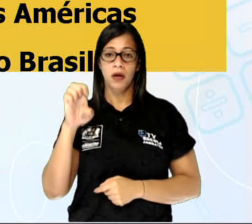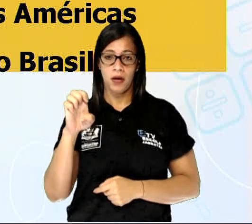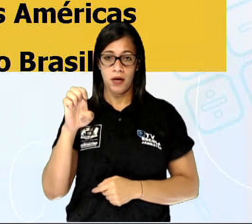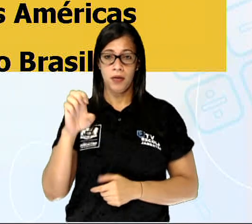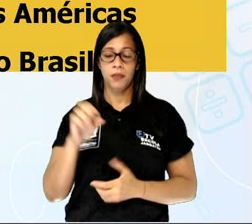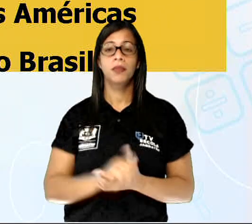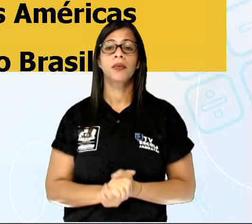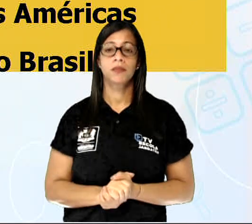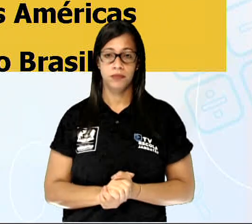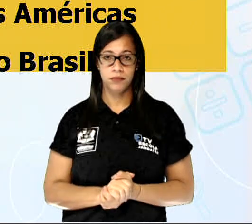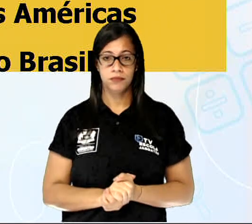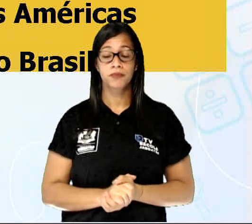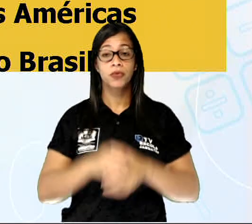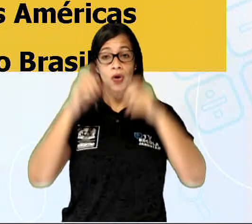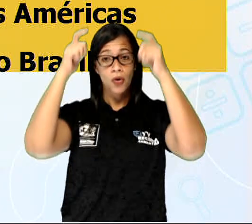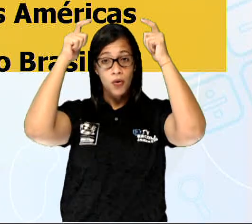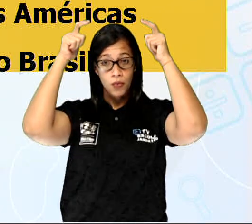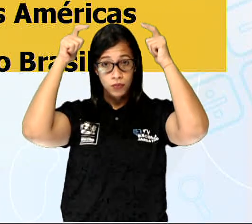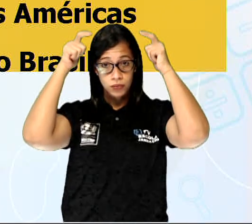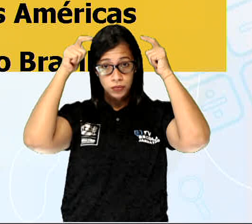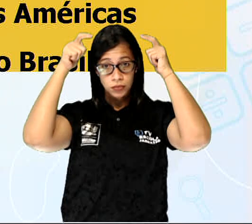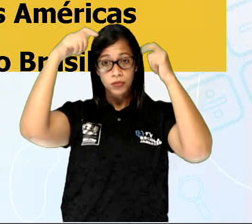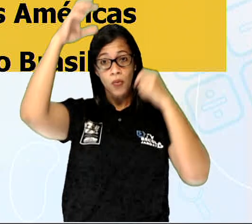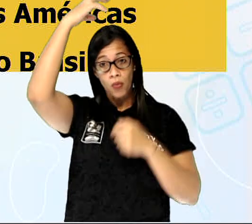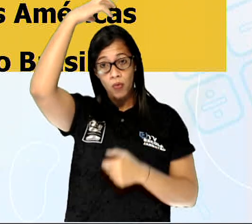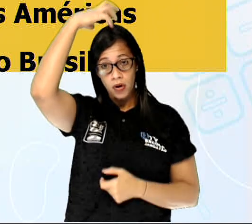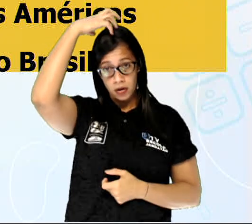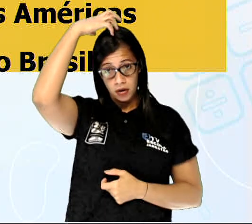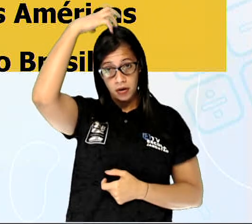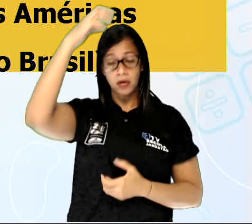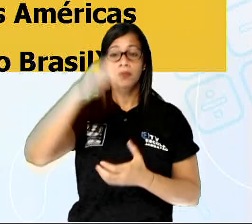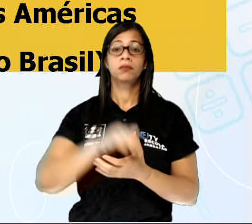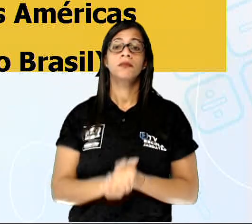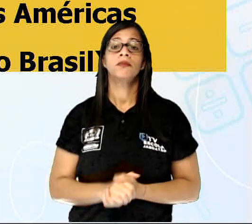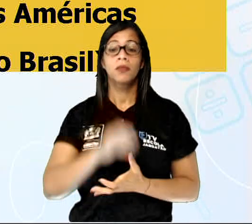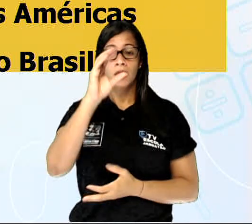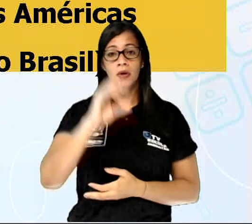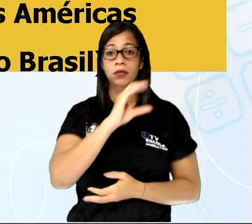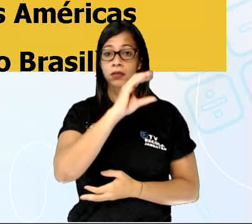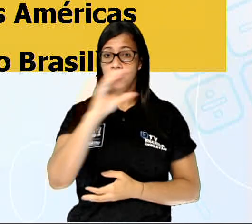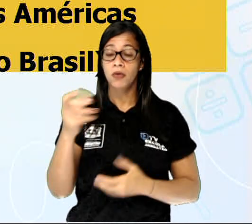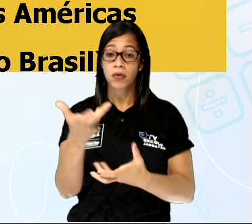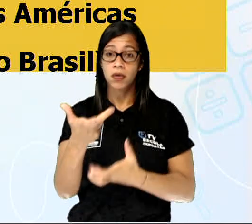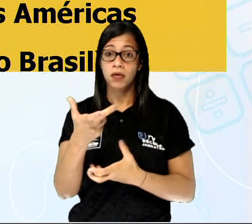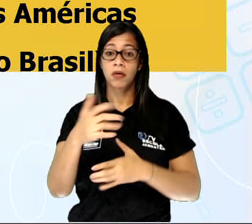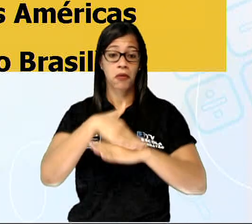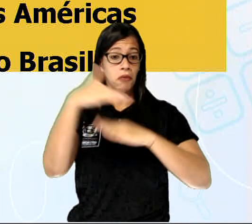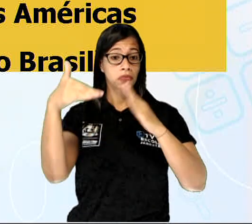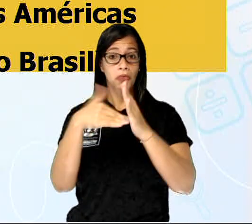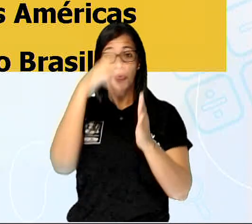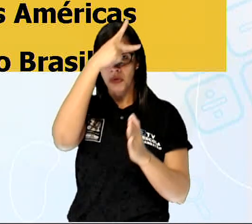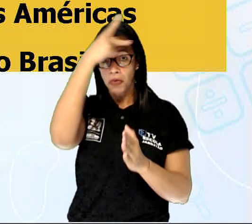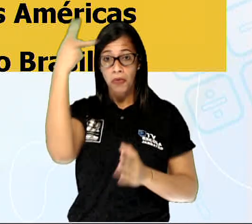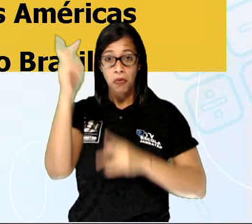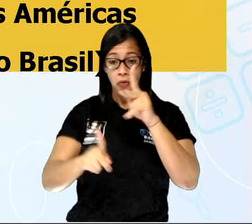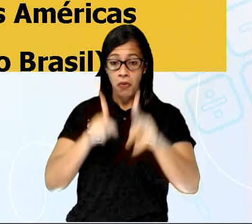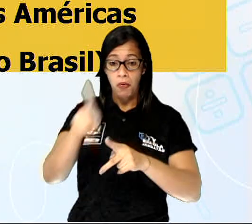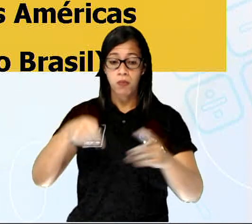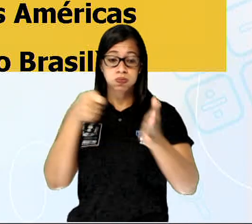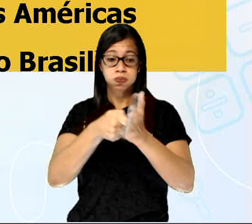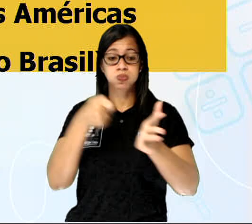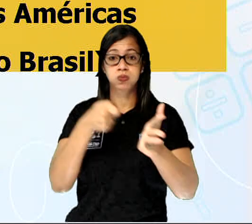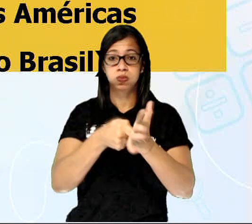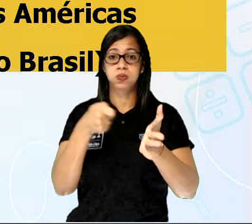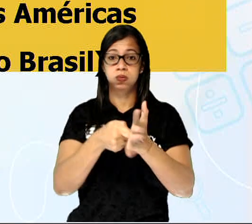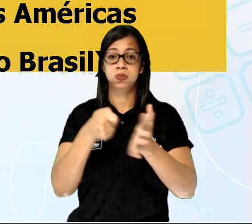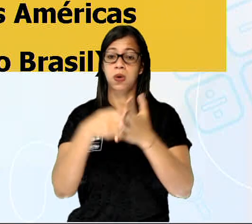apoio, com isso passou a pressionar os seus súditos a se converterem todos obrigatoriamente ao catolicismo. Um